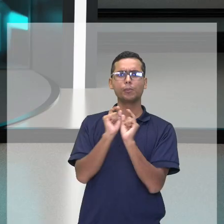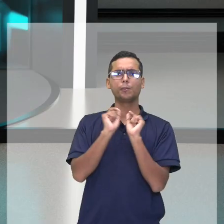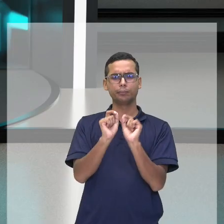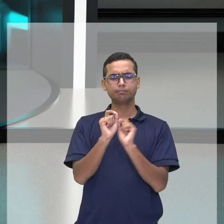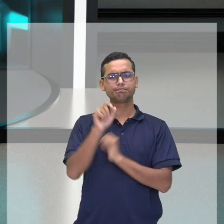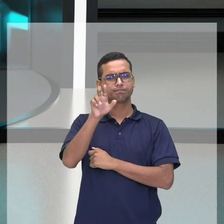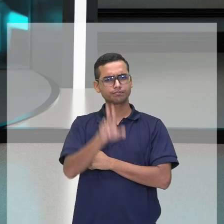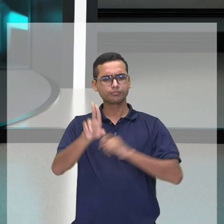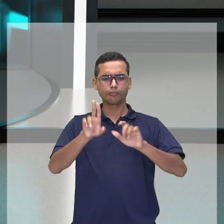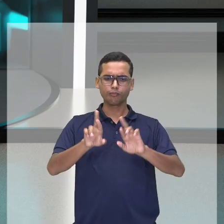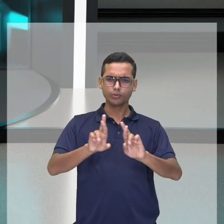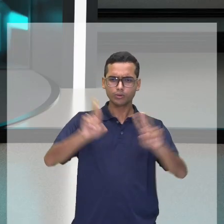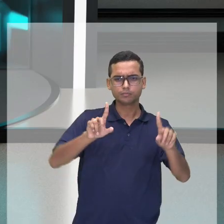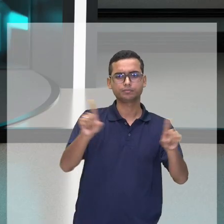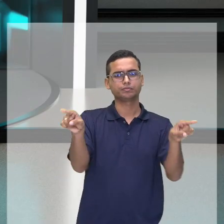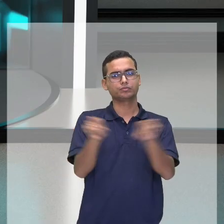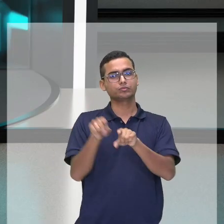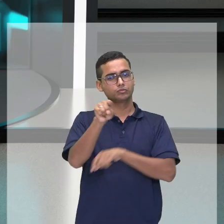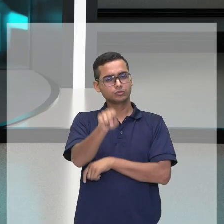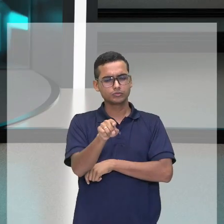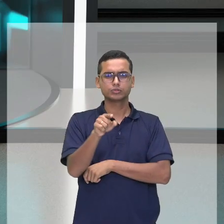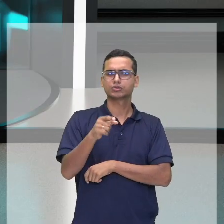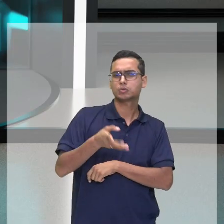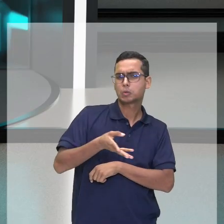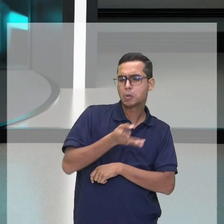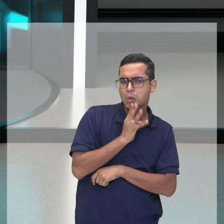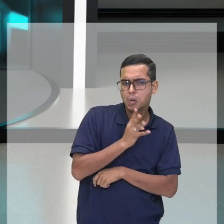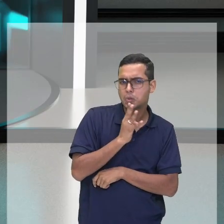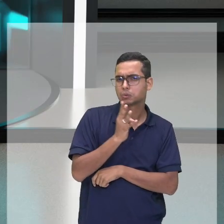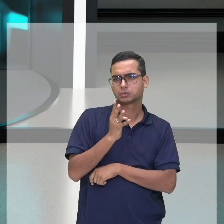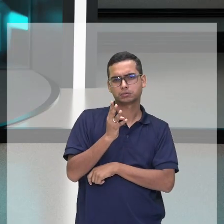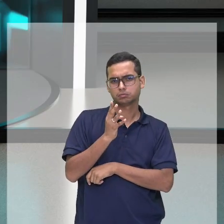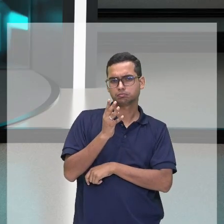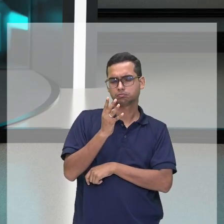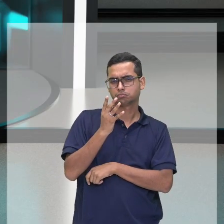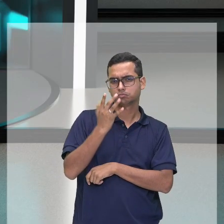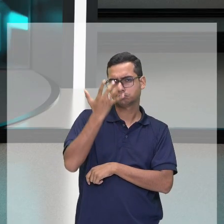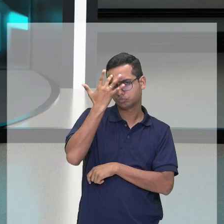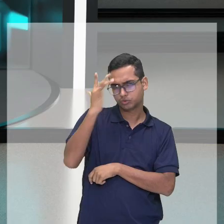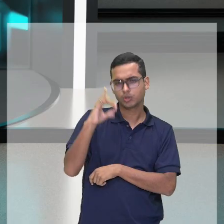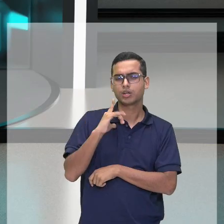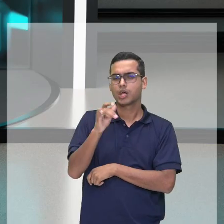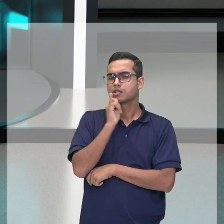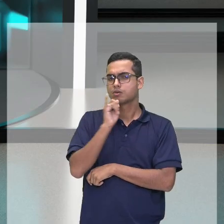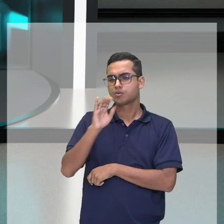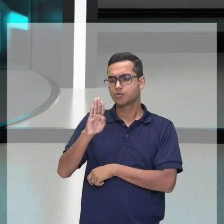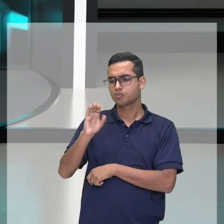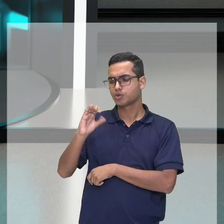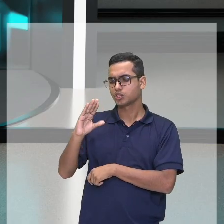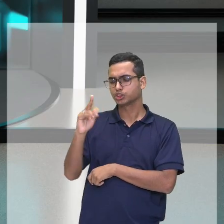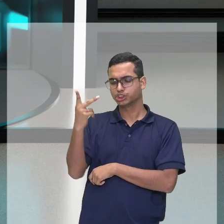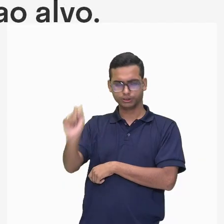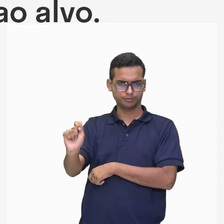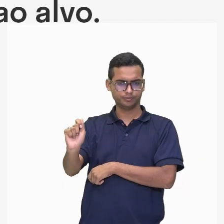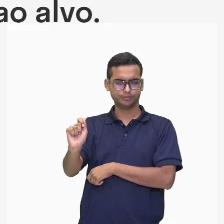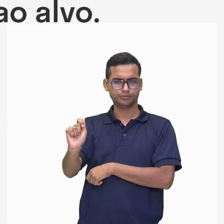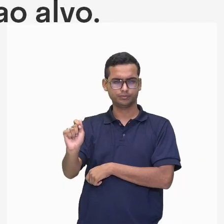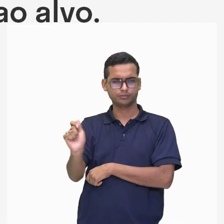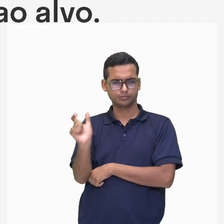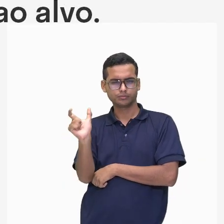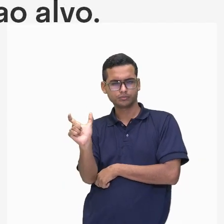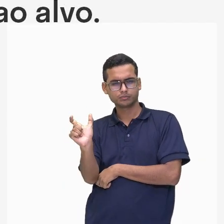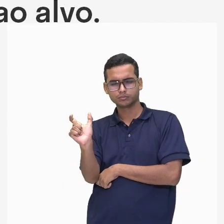muito diferentes e que talvez vocês nunca tenham ouvido falar, né? Por exemplo, a bocha. Então, quais são os benefícios para